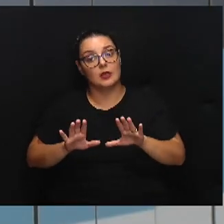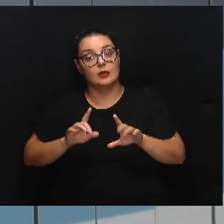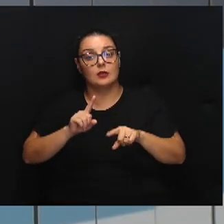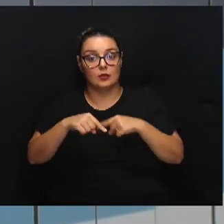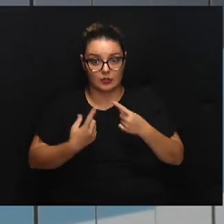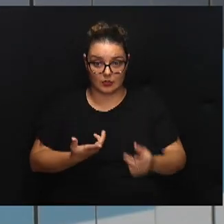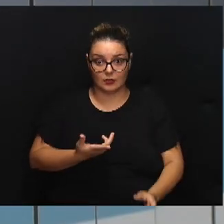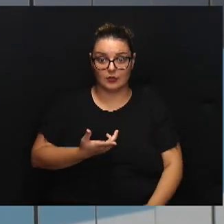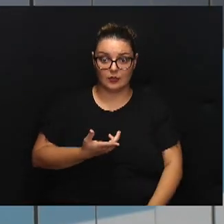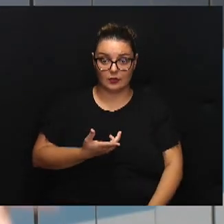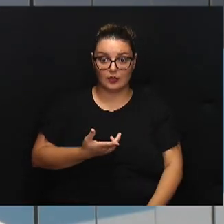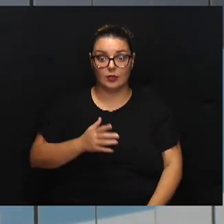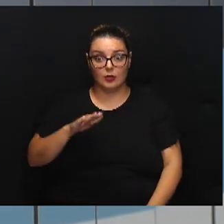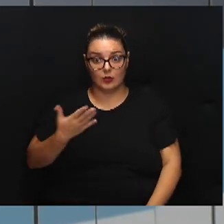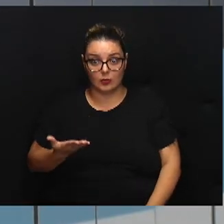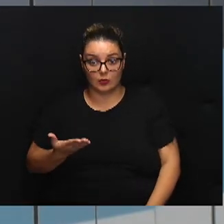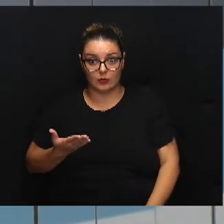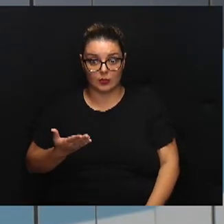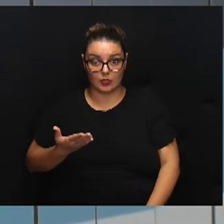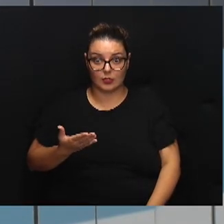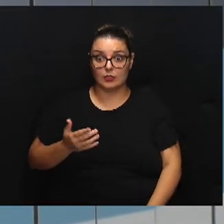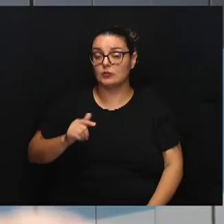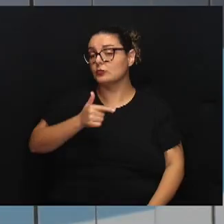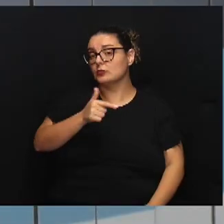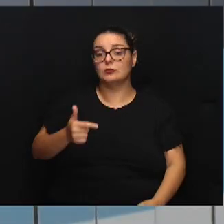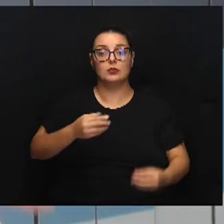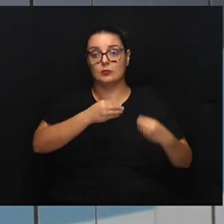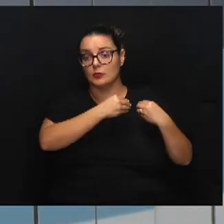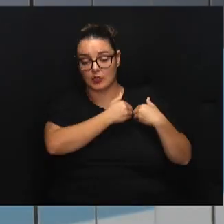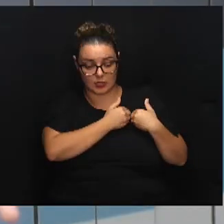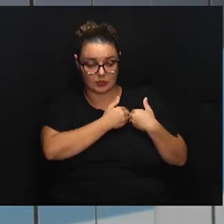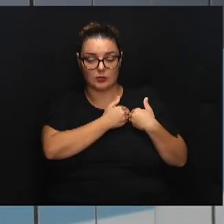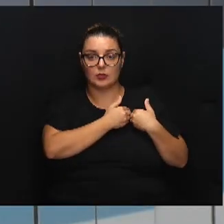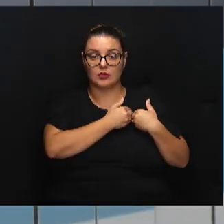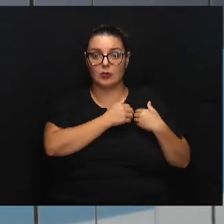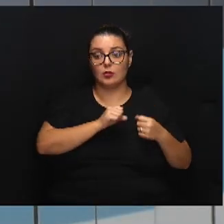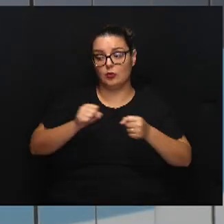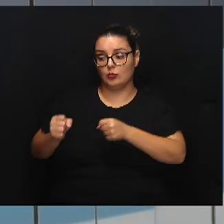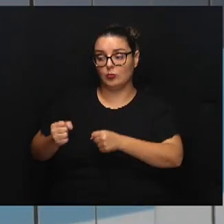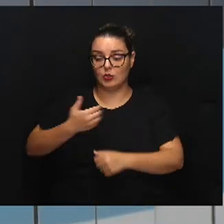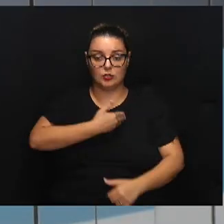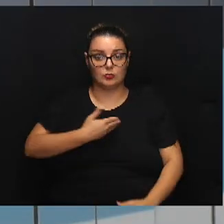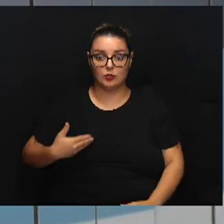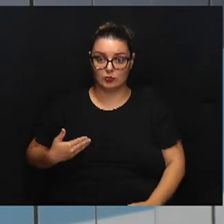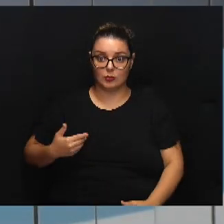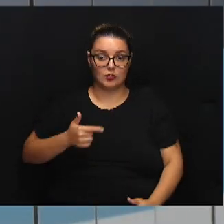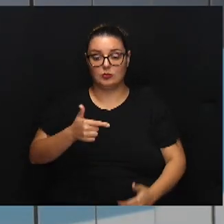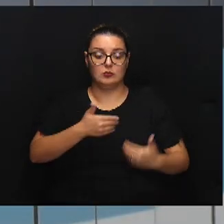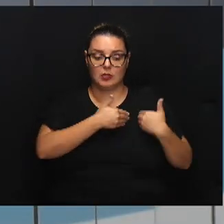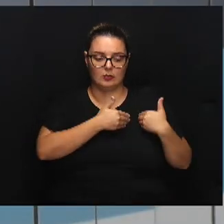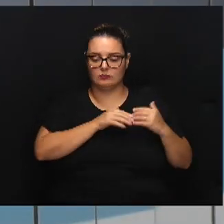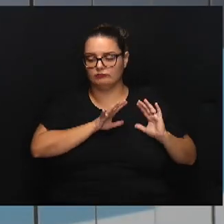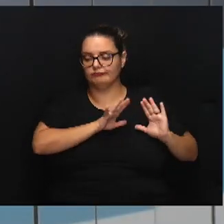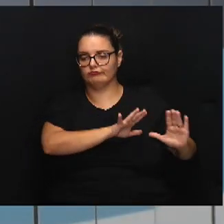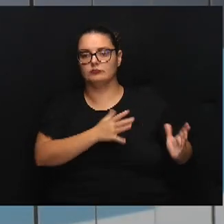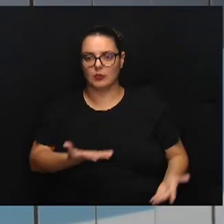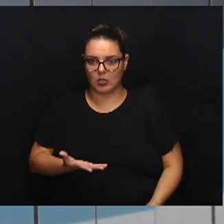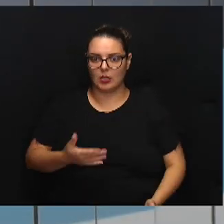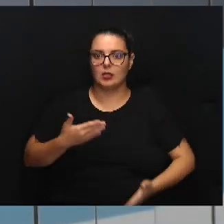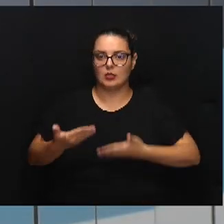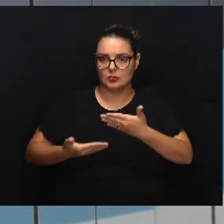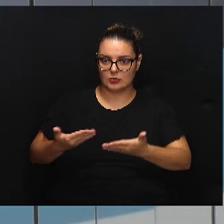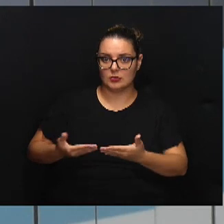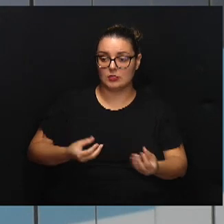gente também se desresponsabiliza, o Estado e o poder público se desresponsabilizam da oferta daquele serviço e transfere